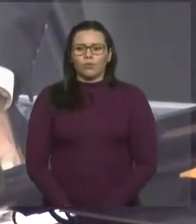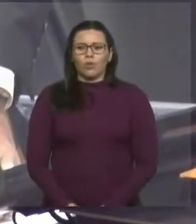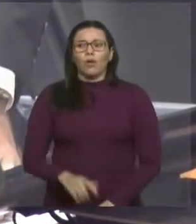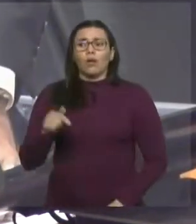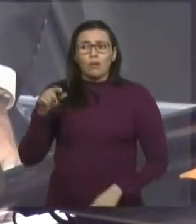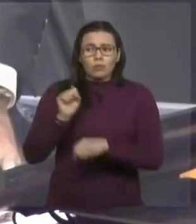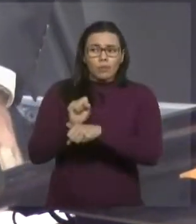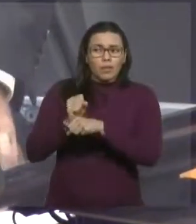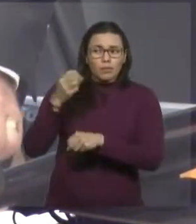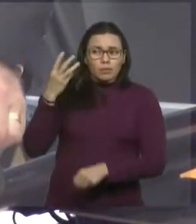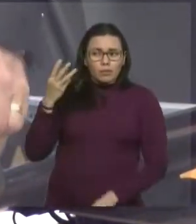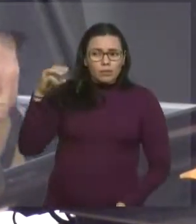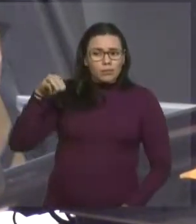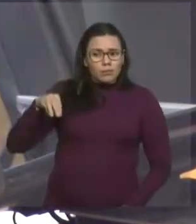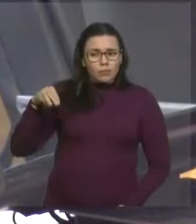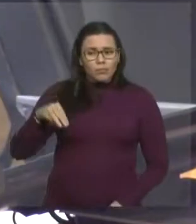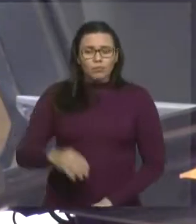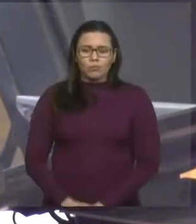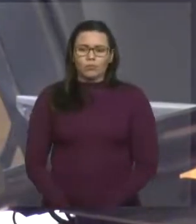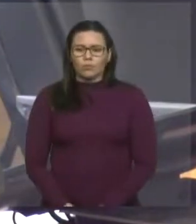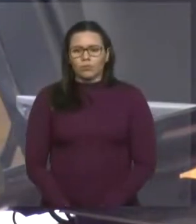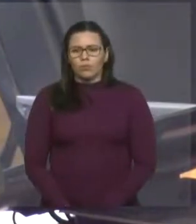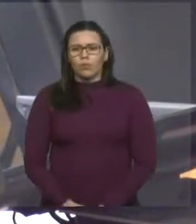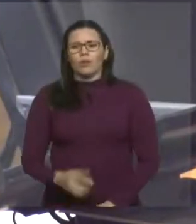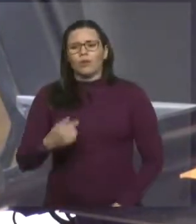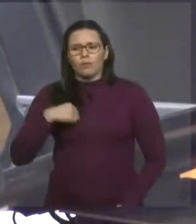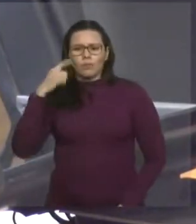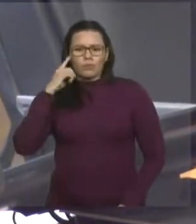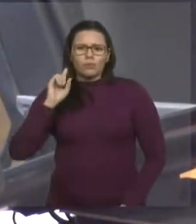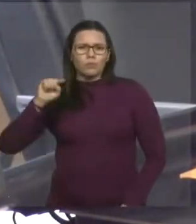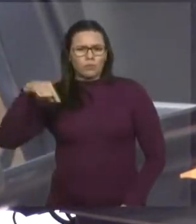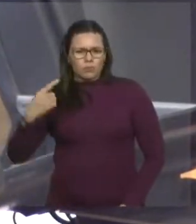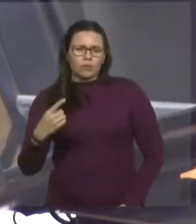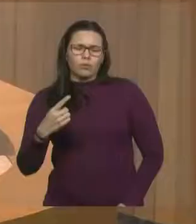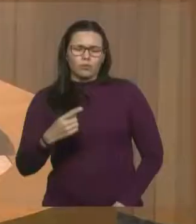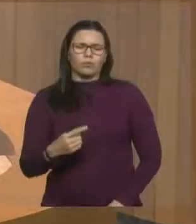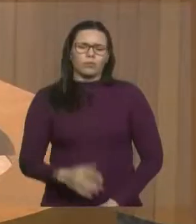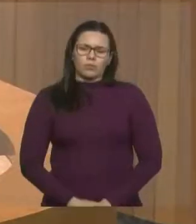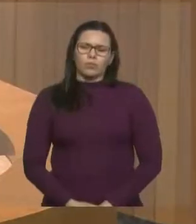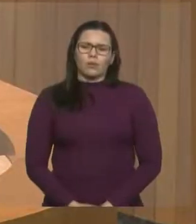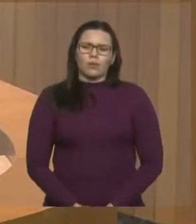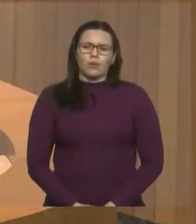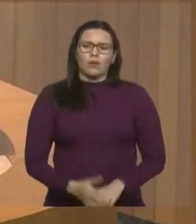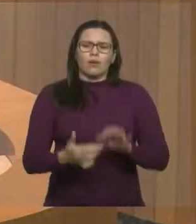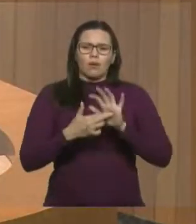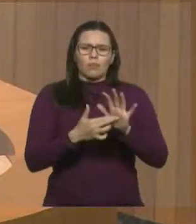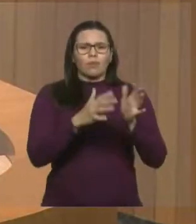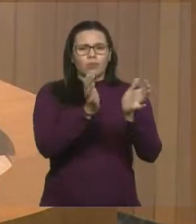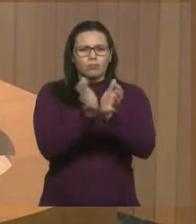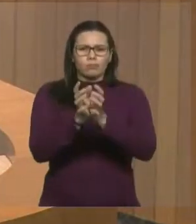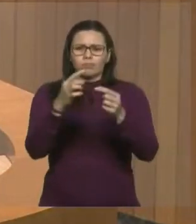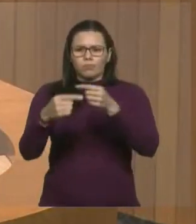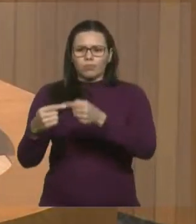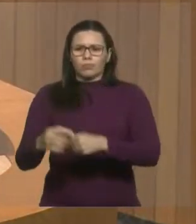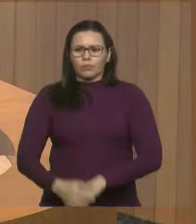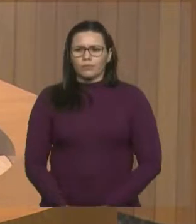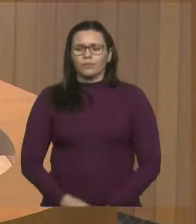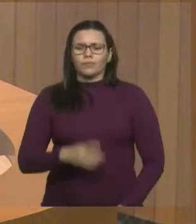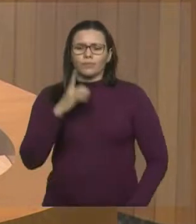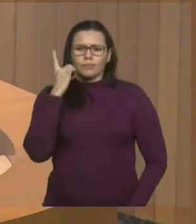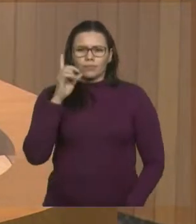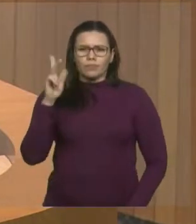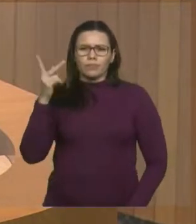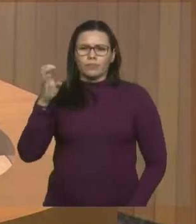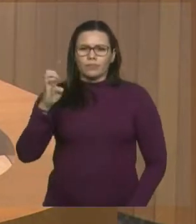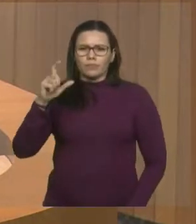minutos e os demais podem se manifestar nos tempos regimentais seguintes, tá? Deputado Hélio, gostaria de pedir a Vossa Excelência, se possível for, para